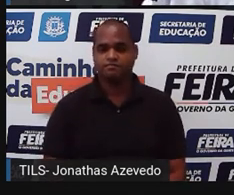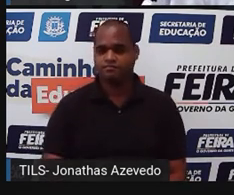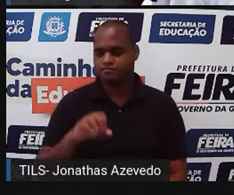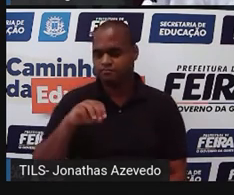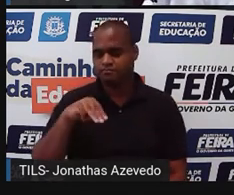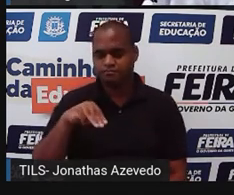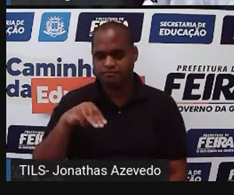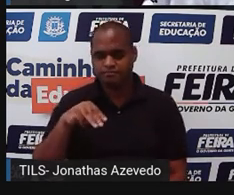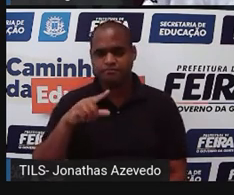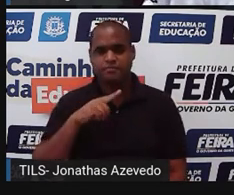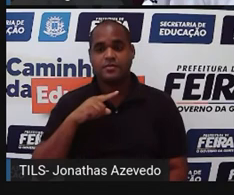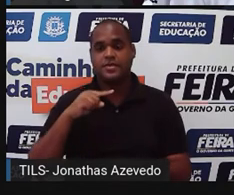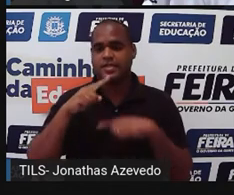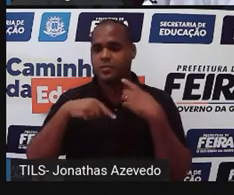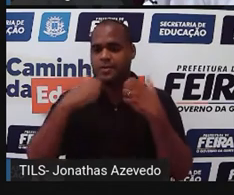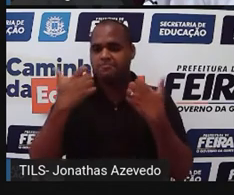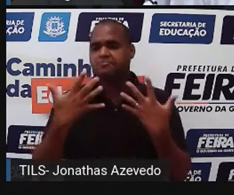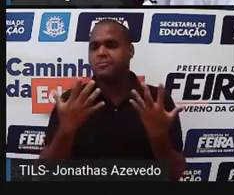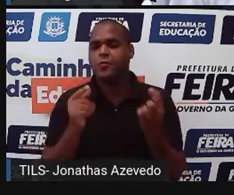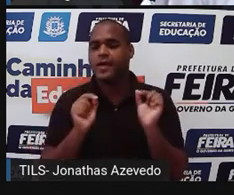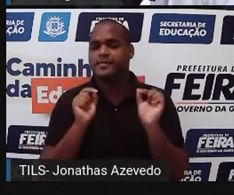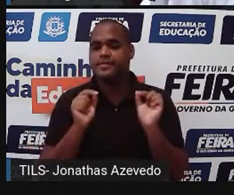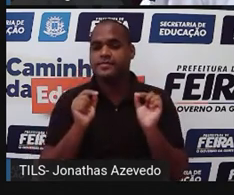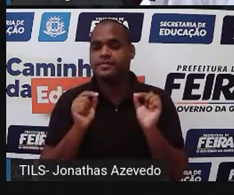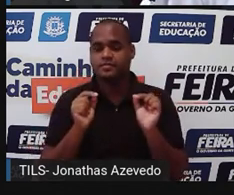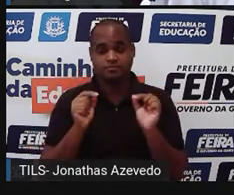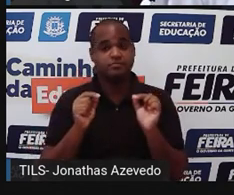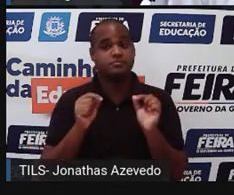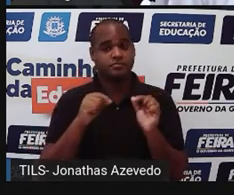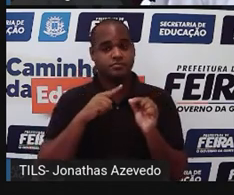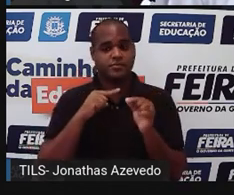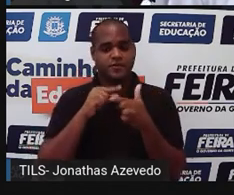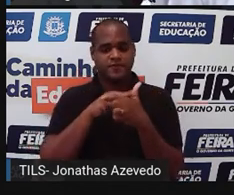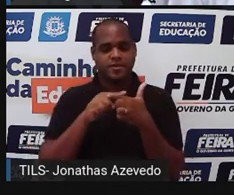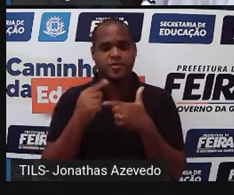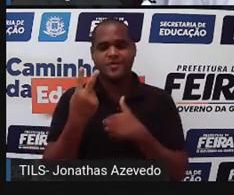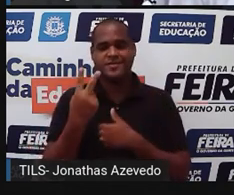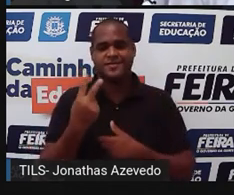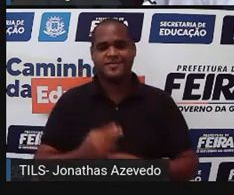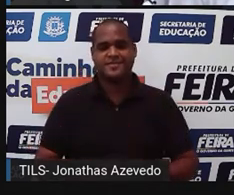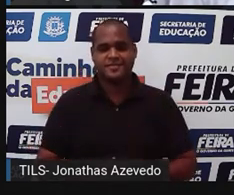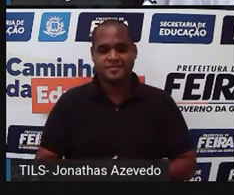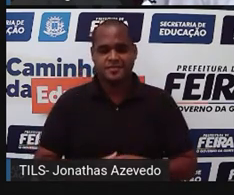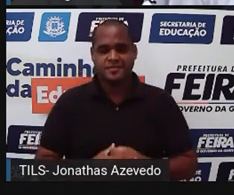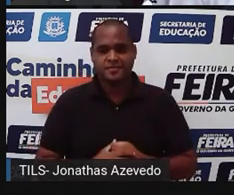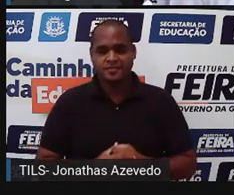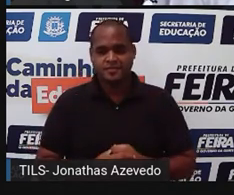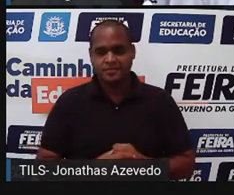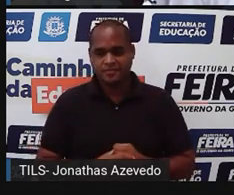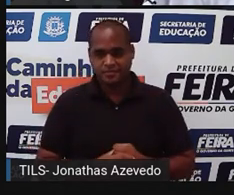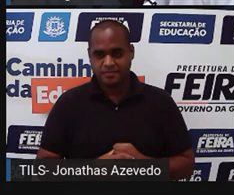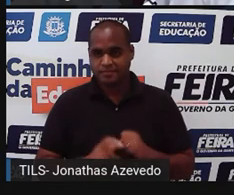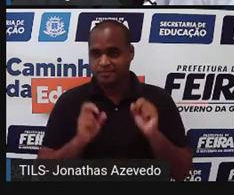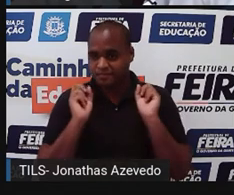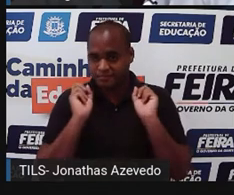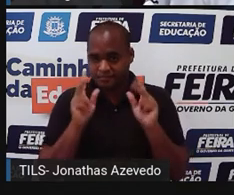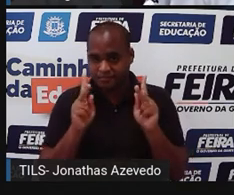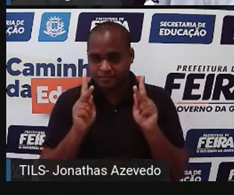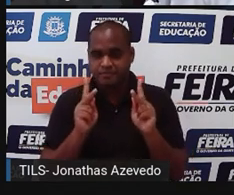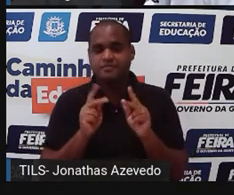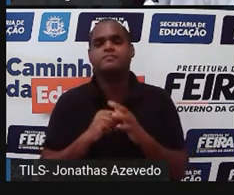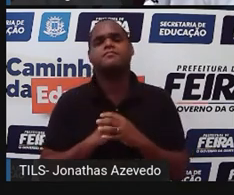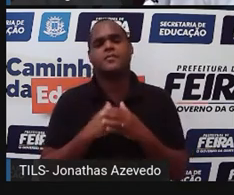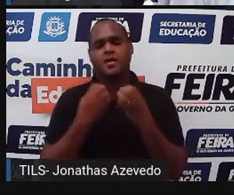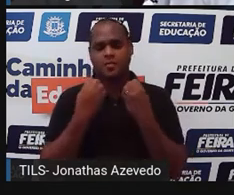e depois eu tenho que fazer o que eu tenho que dividir por dois Ah tá bom